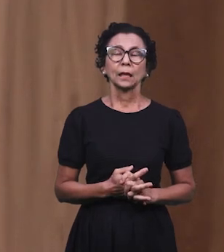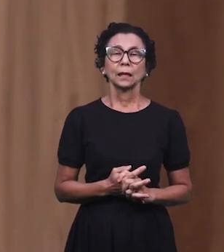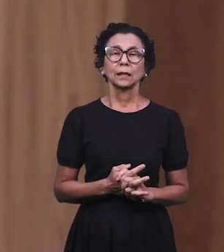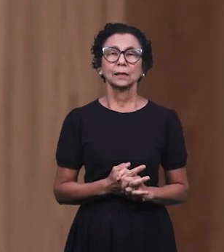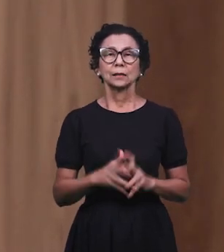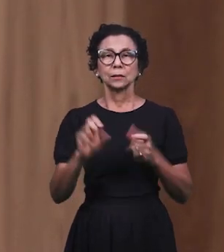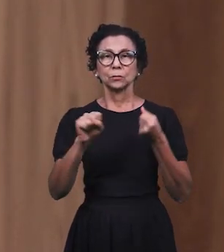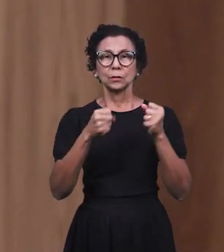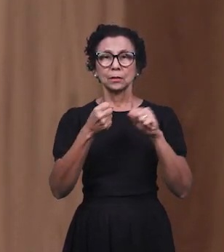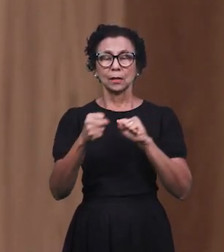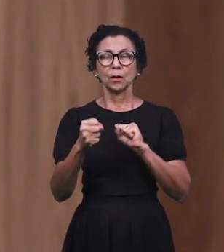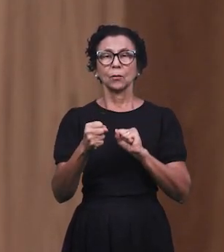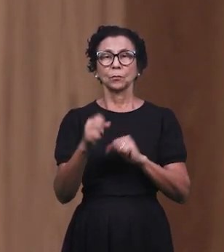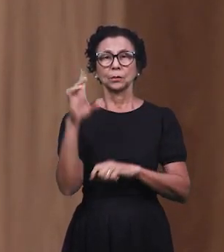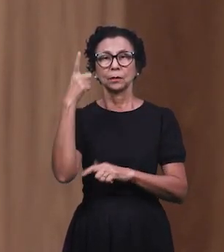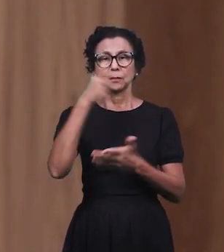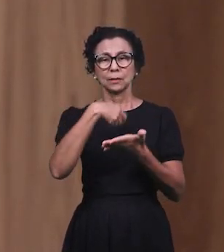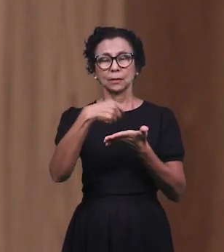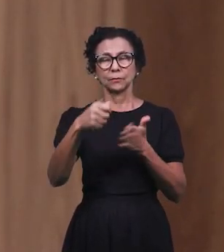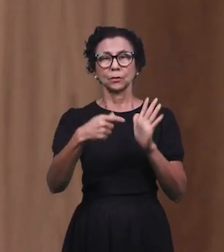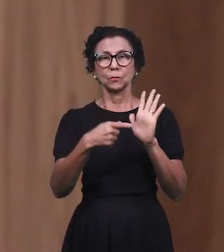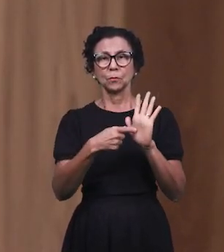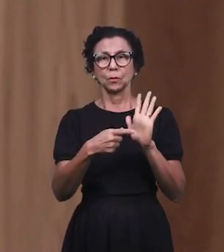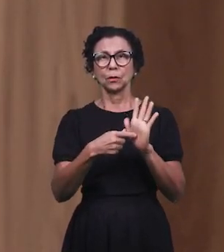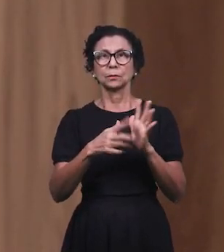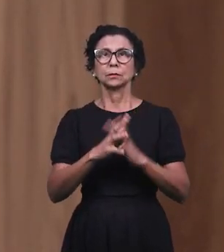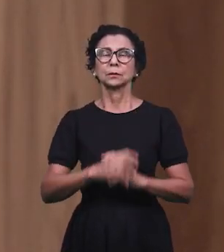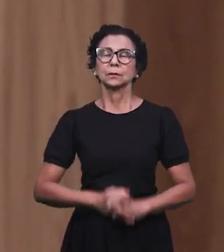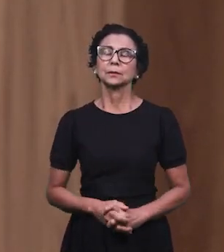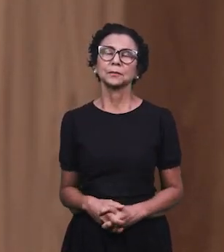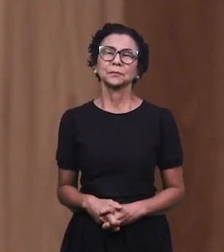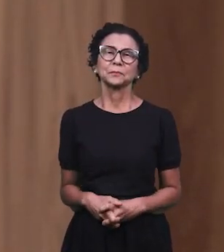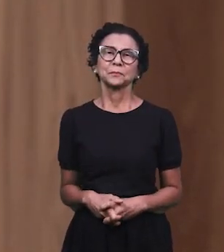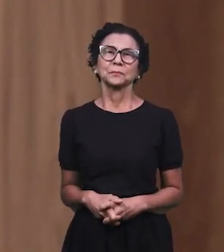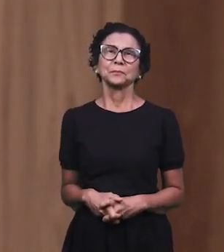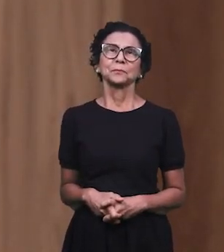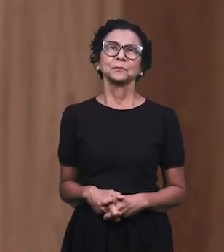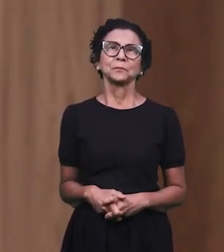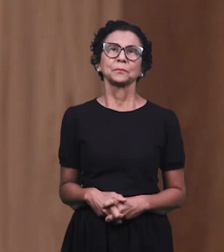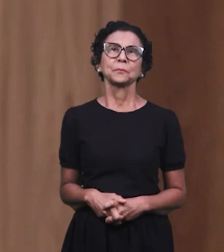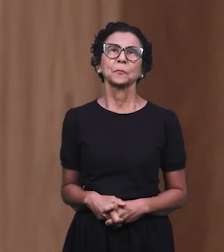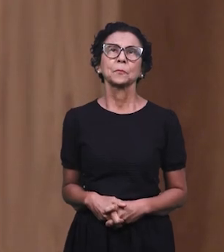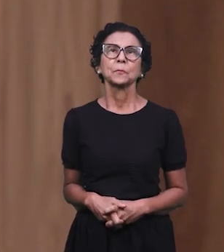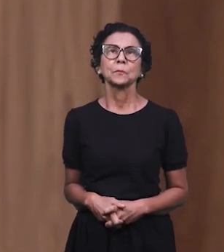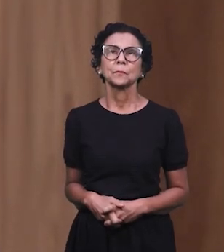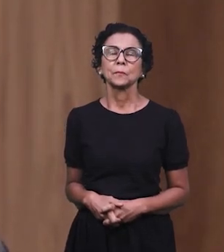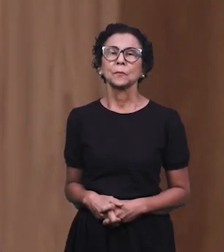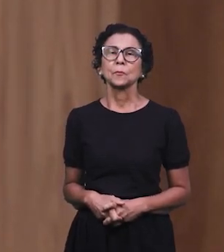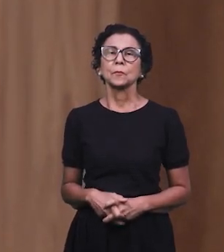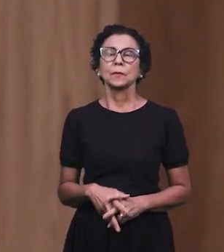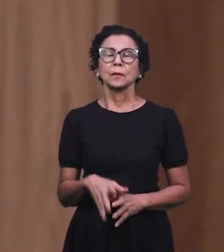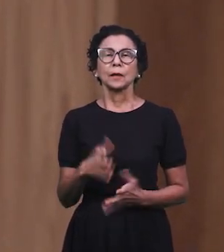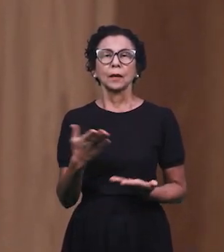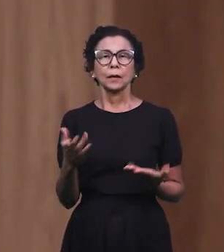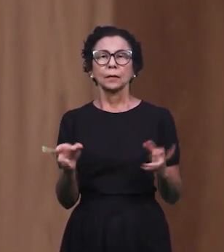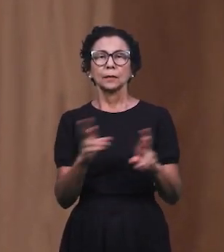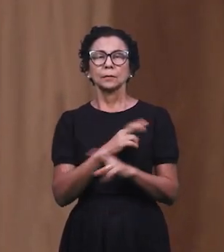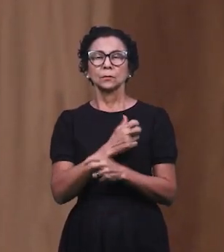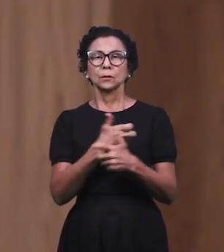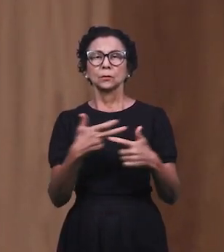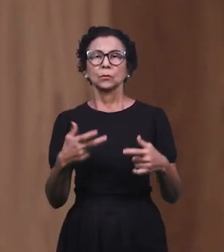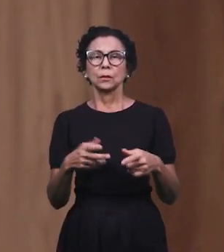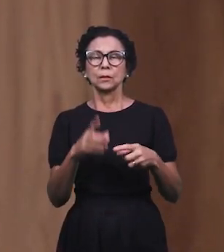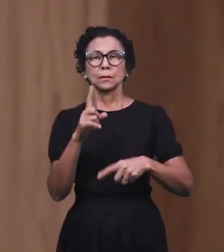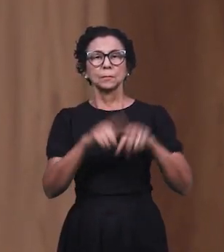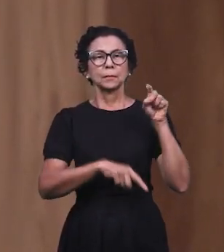tem 3 salmos que ele fala sobre essas 3 coisas, né? Vou citar aqui. Em relação, né, a ter o recurso